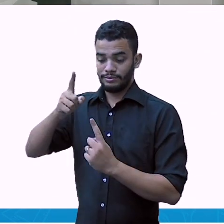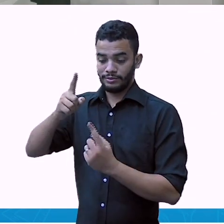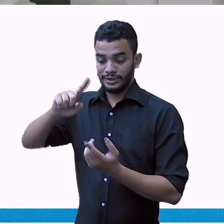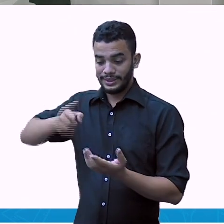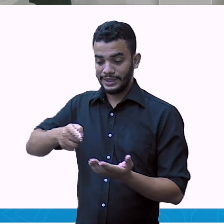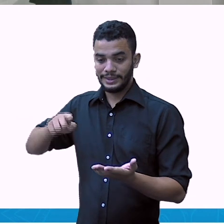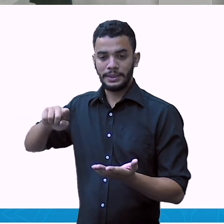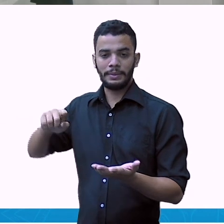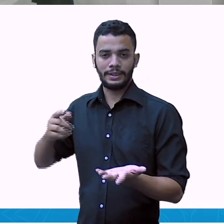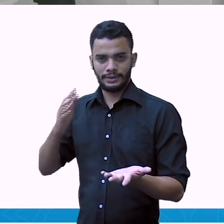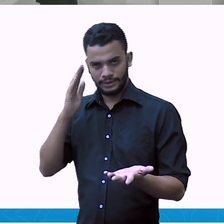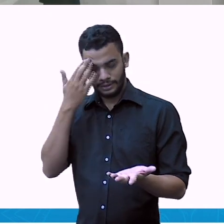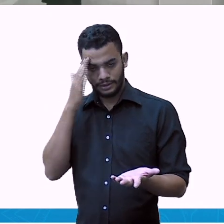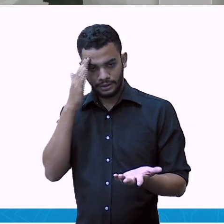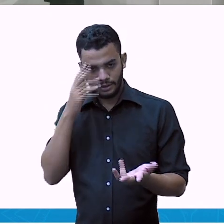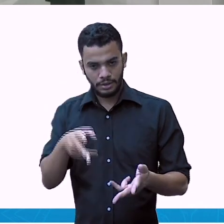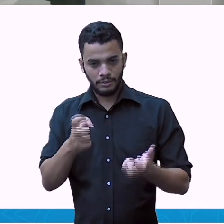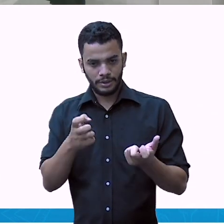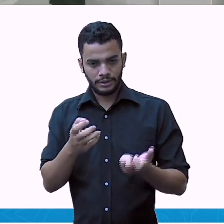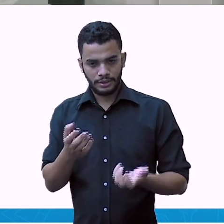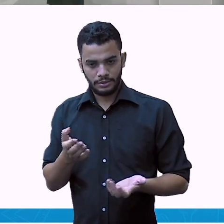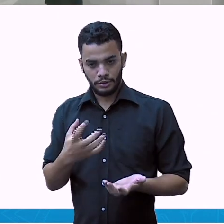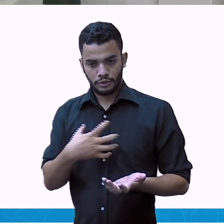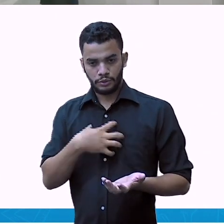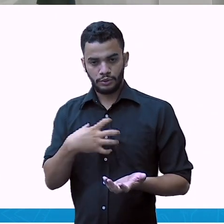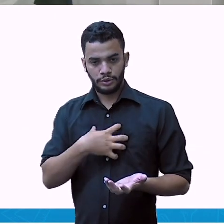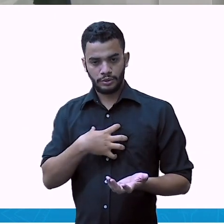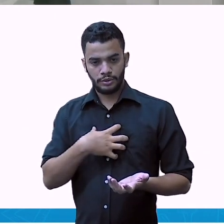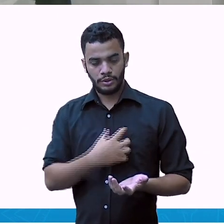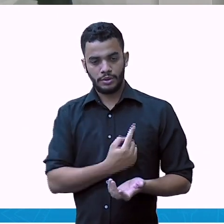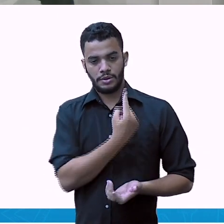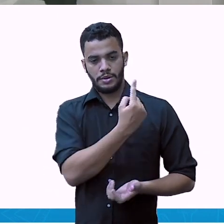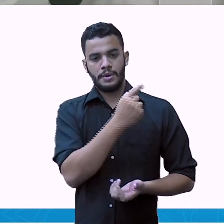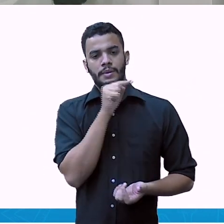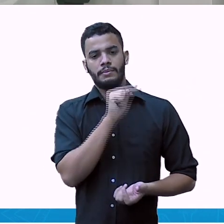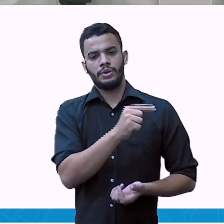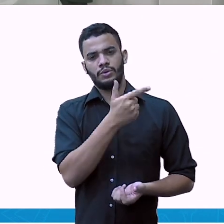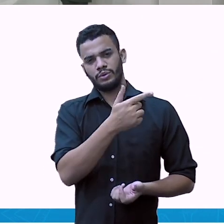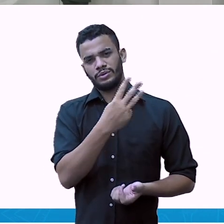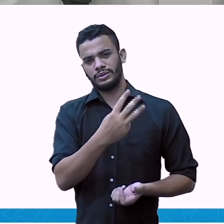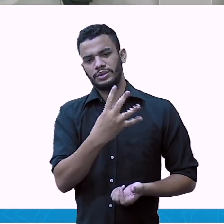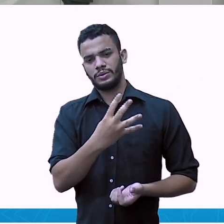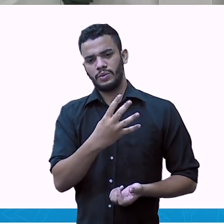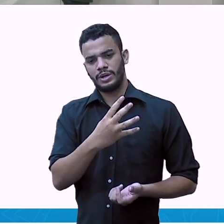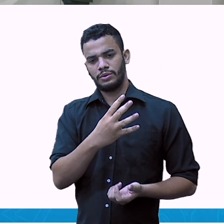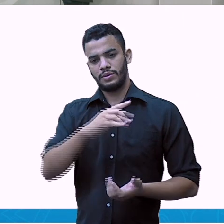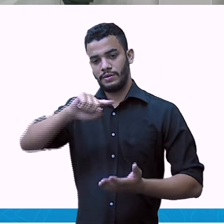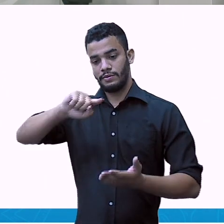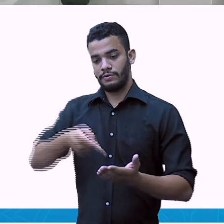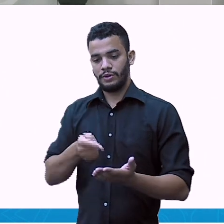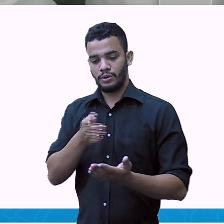ordens da unidade, dezena, centena, unidade de milhar, o ponto separador